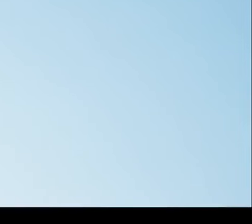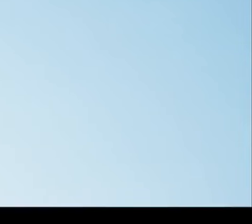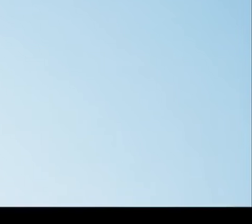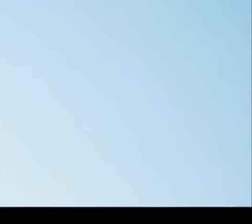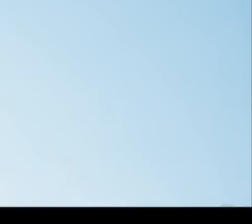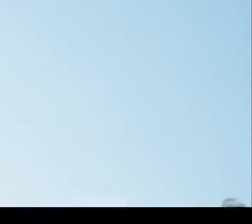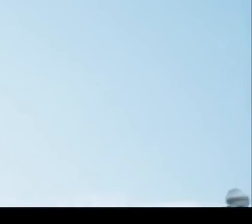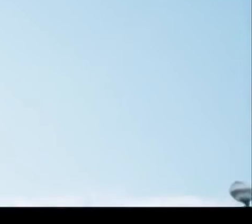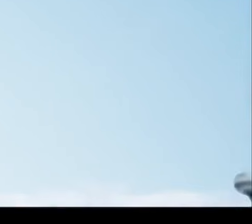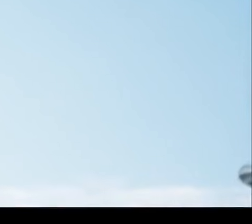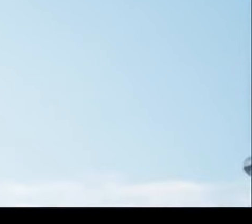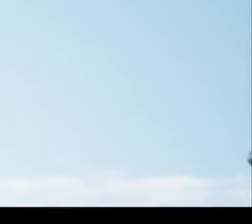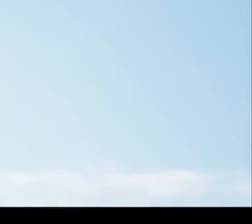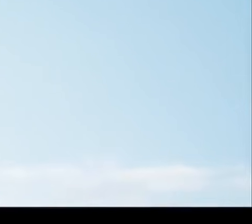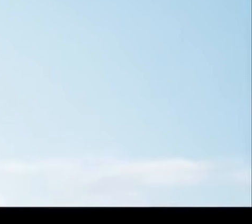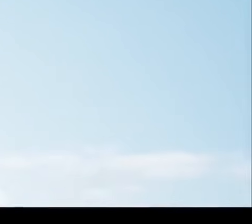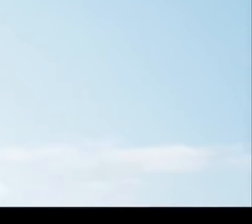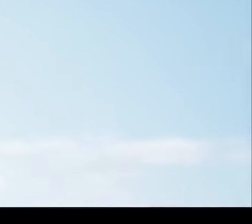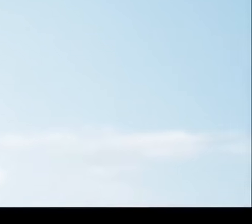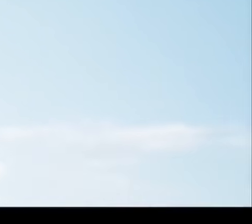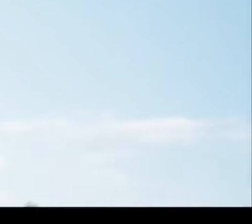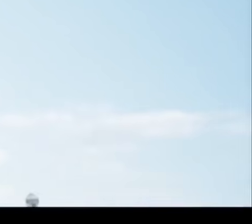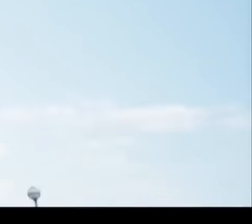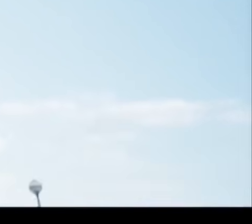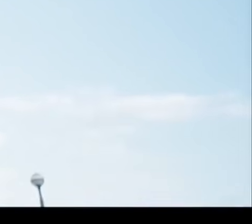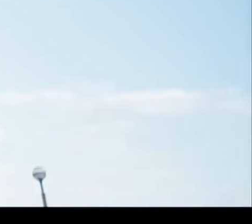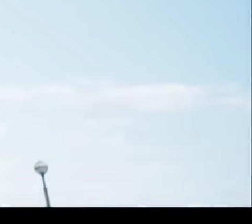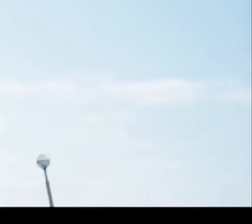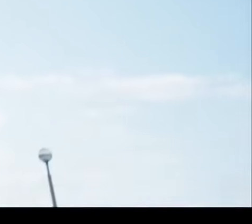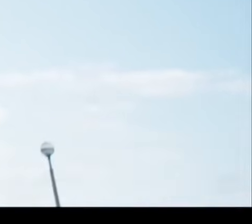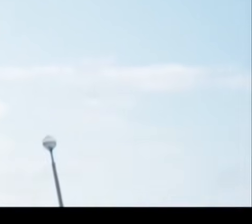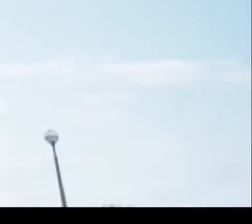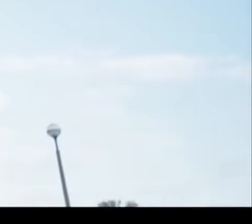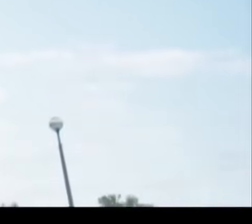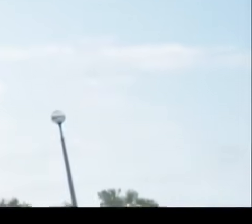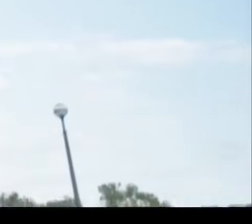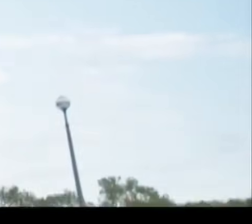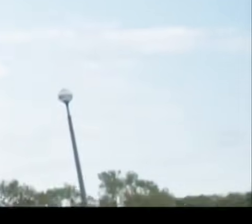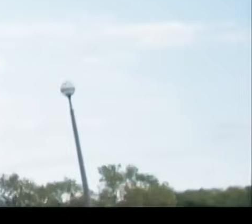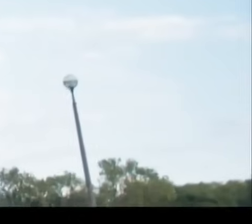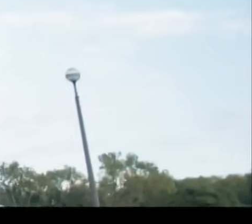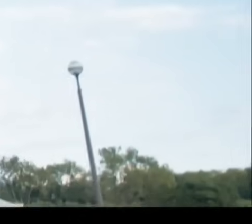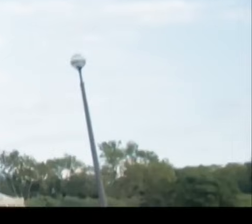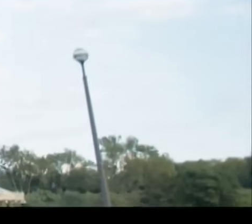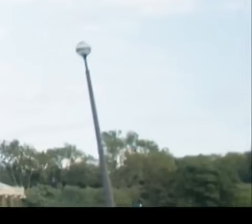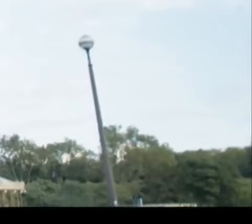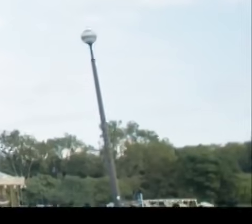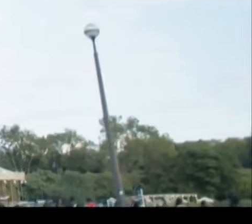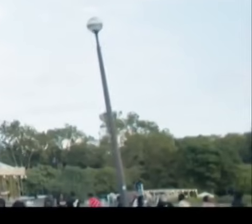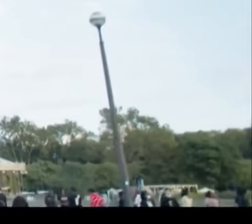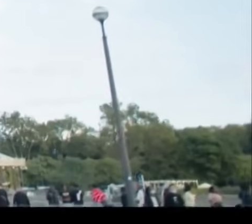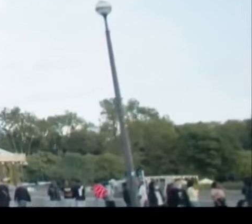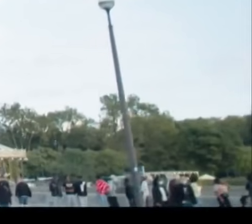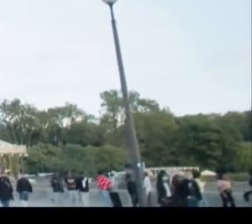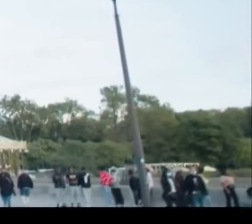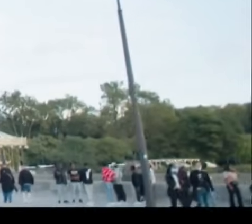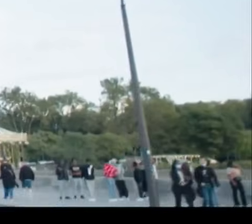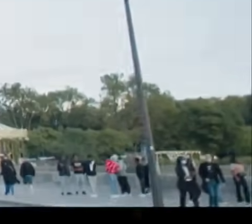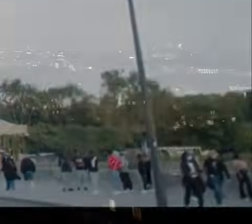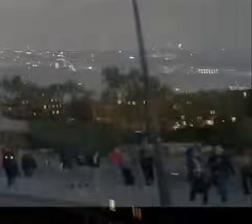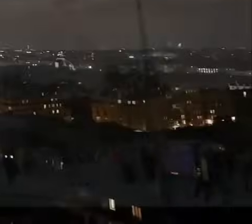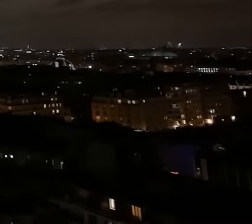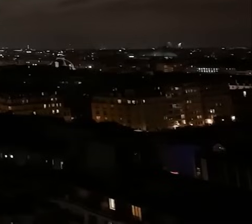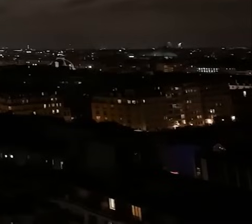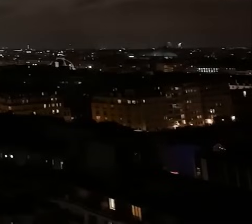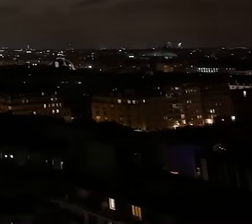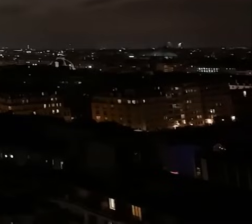même les cafés crènes n'ont plus le goût que tu aimes. C'est que tu es un autre